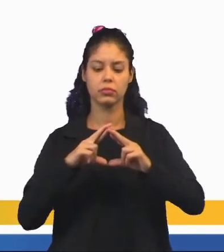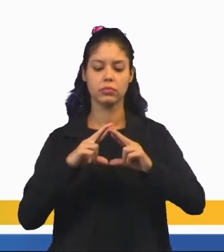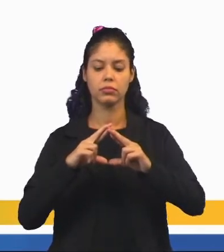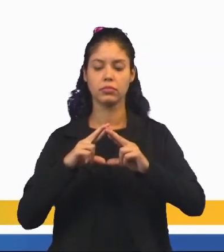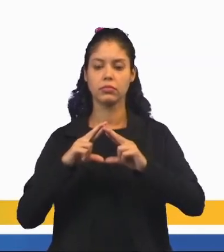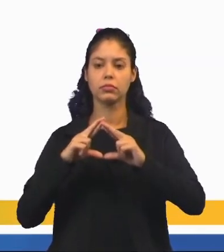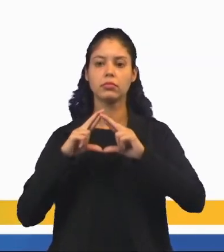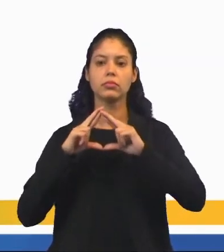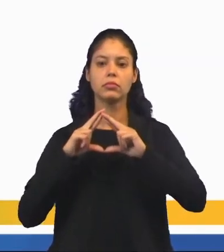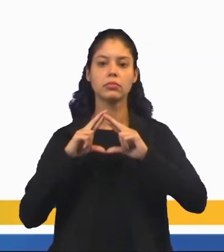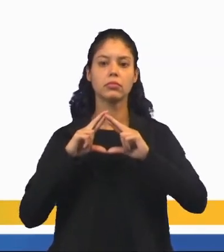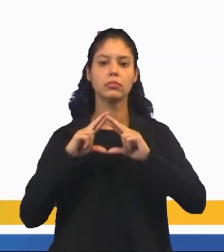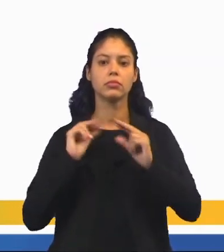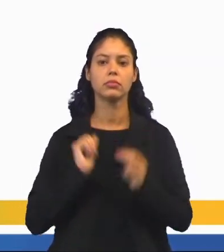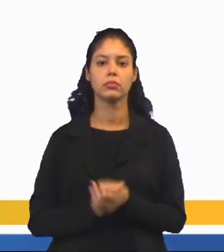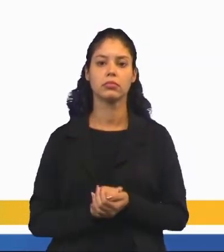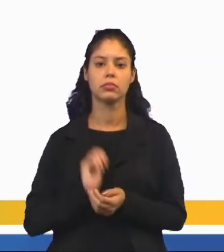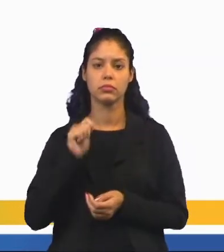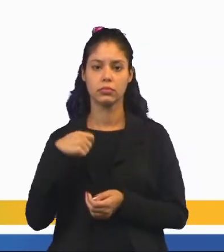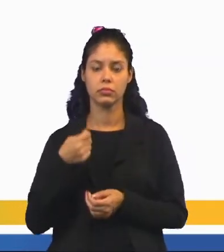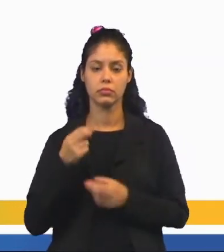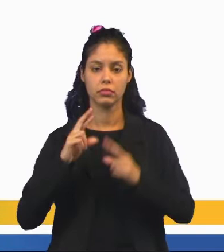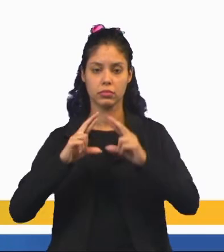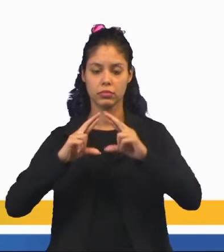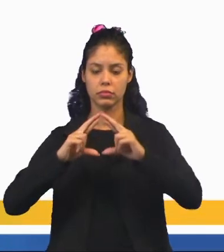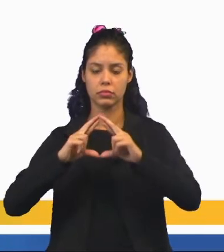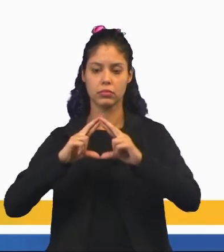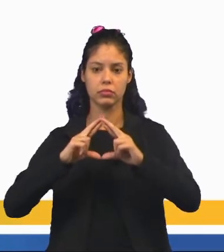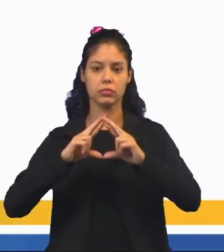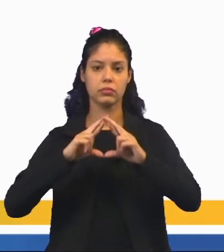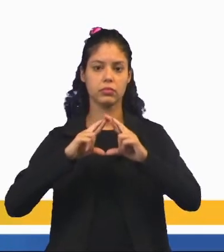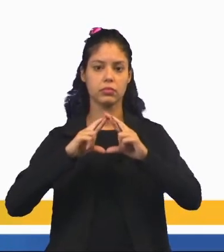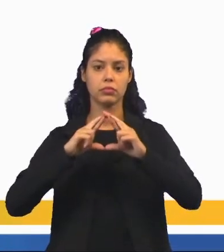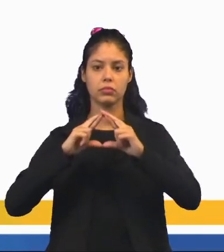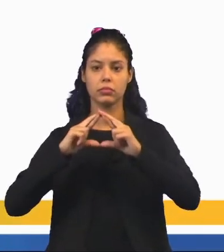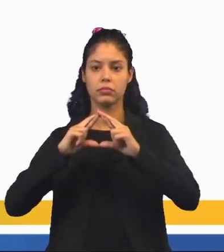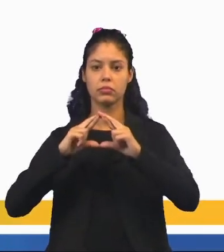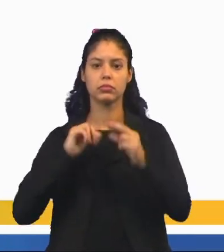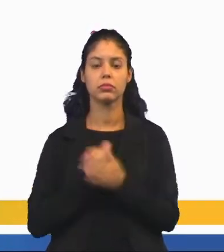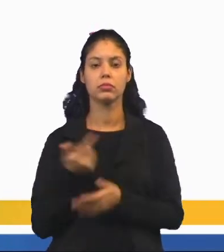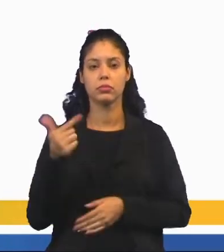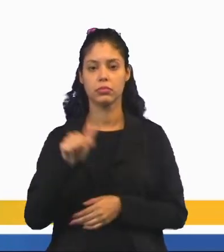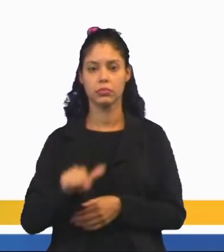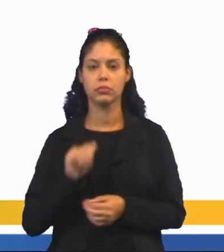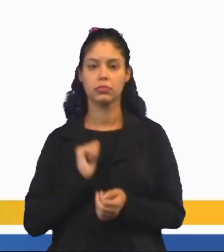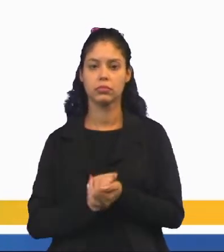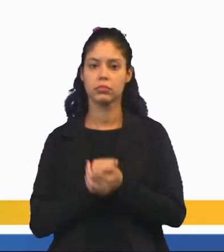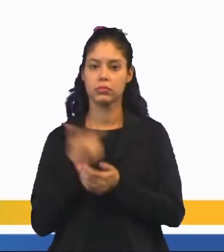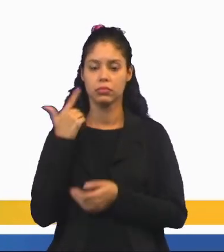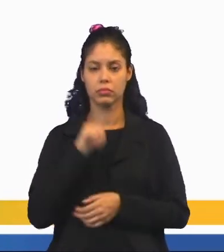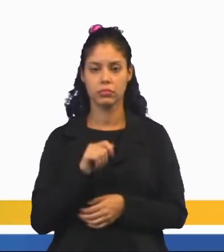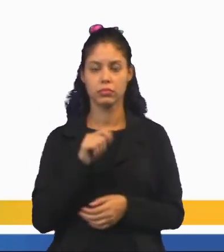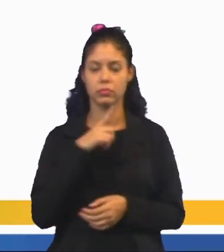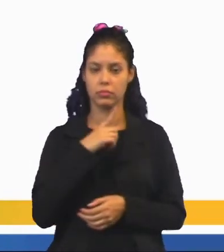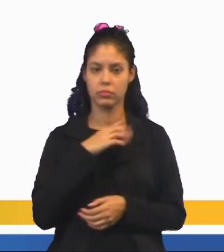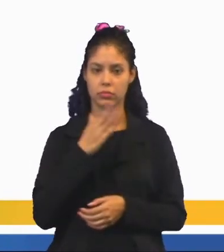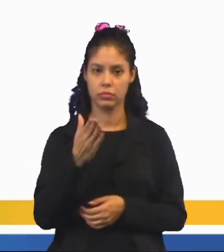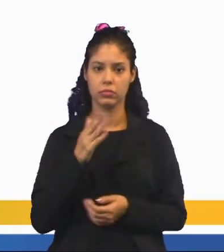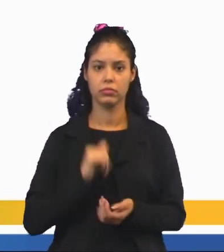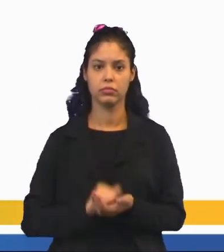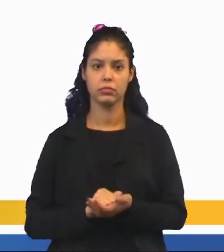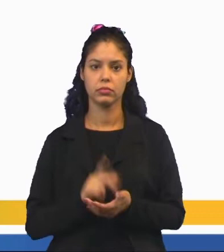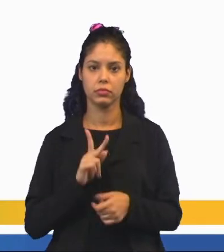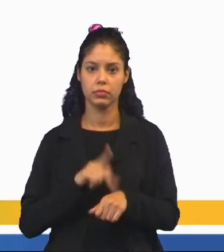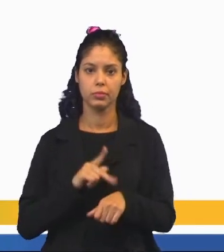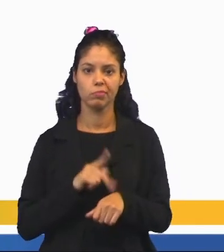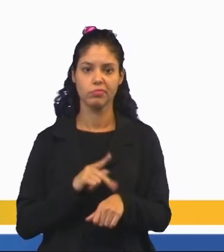né? Que está bem aqui. Olha só o símbolo da reciclagem. A reutilização, ela consiste aqui, olha só, eu pego